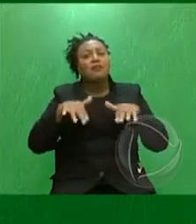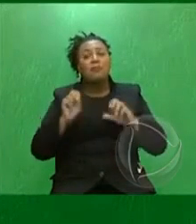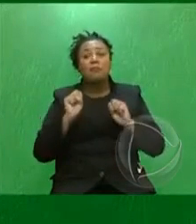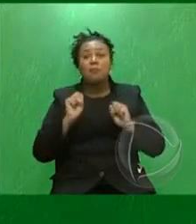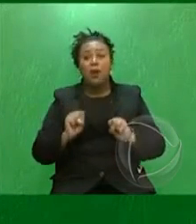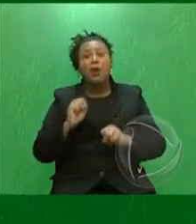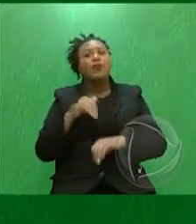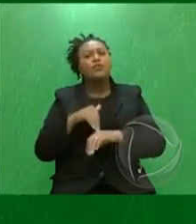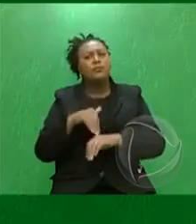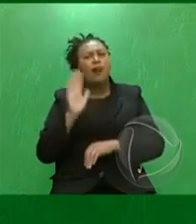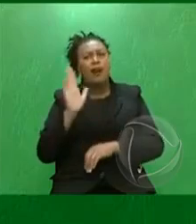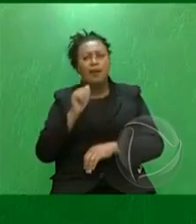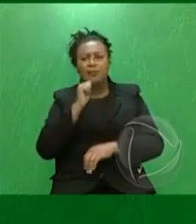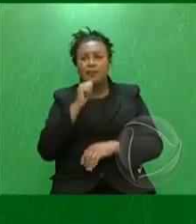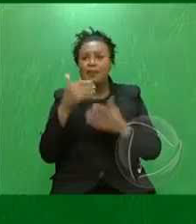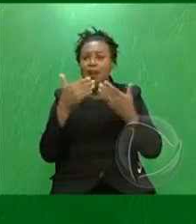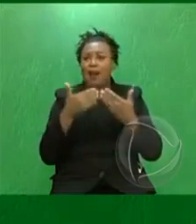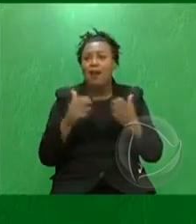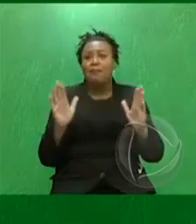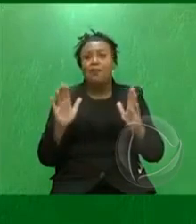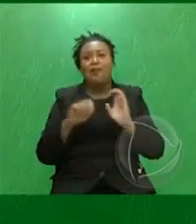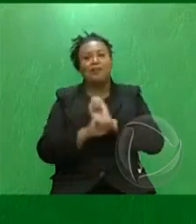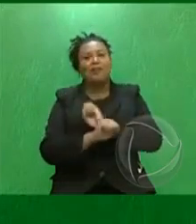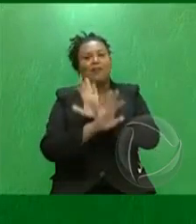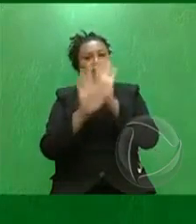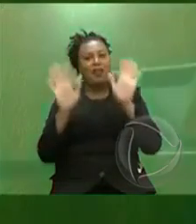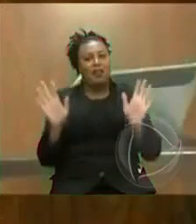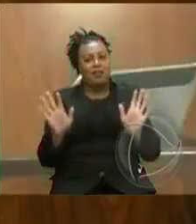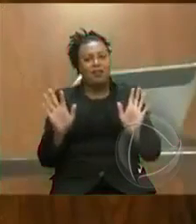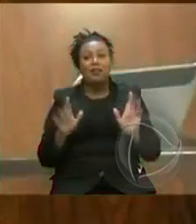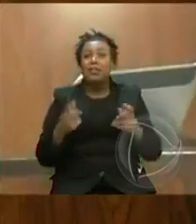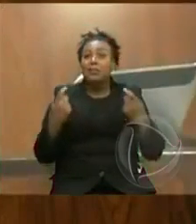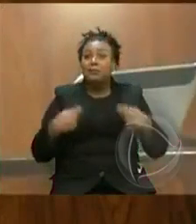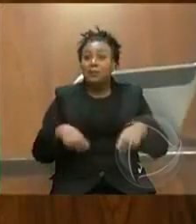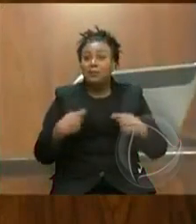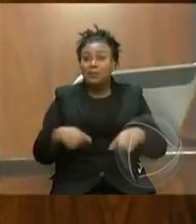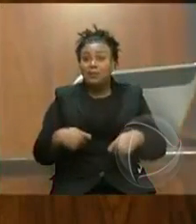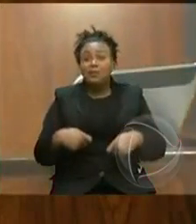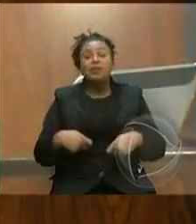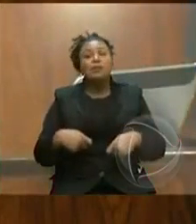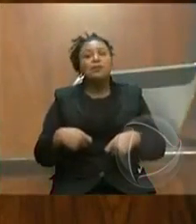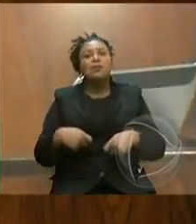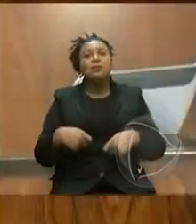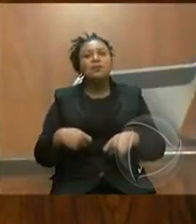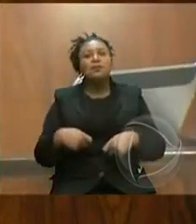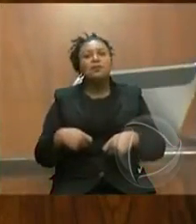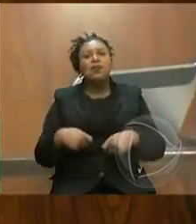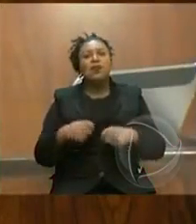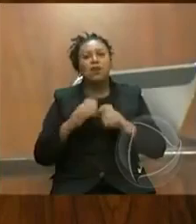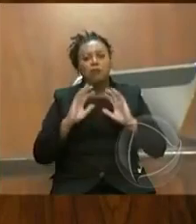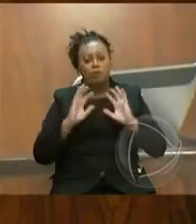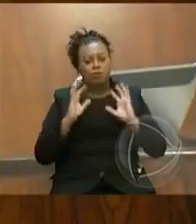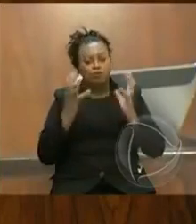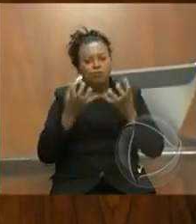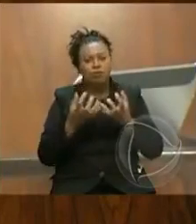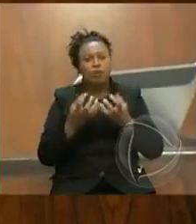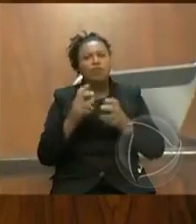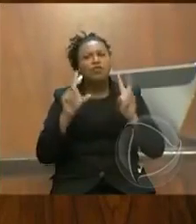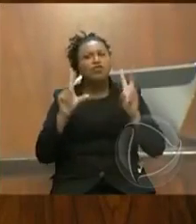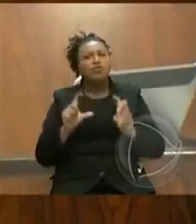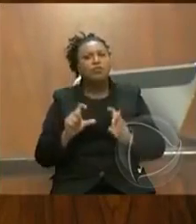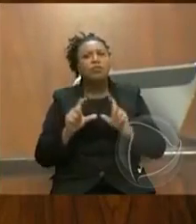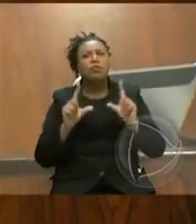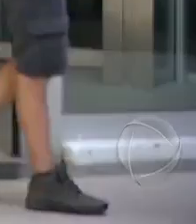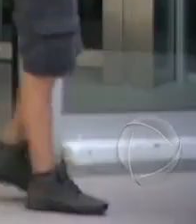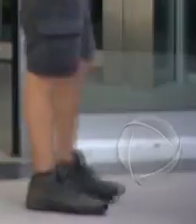pode ser ainda mais aberta e transparente. Precisamos sair da bolha da nossa burocracia política